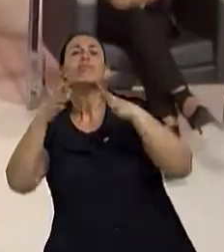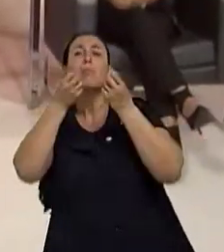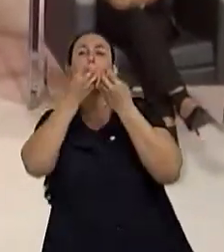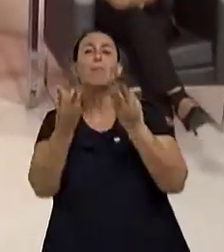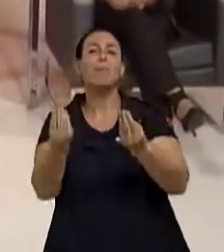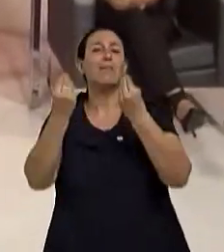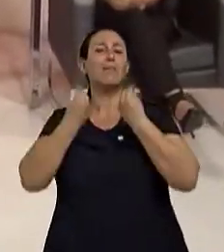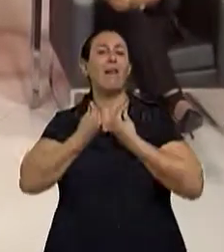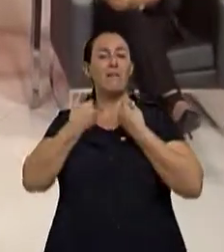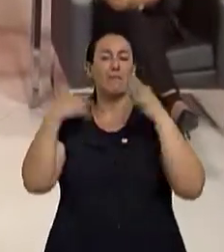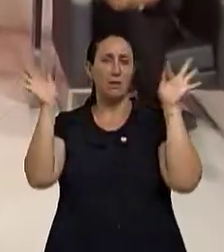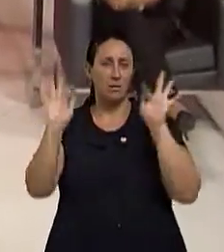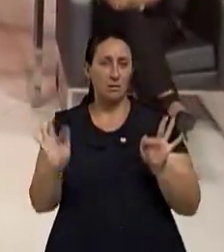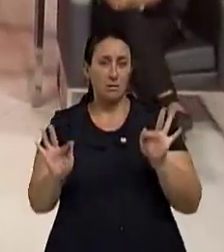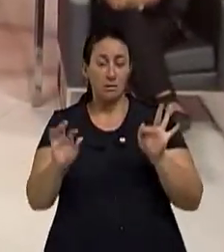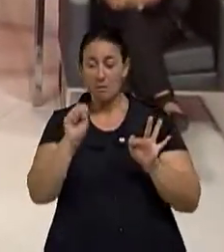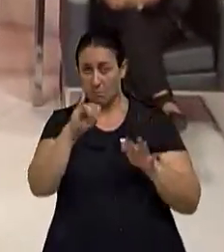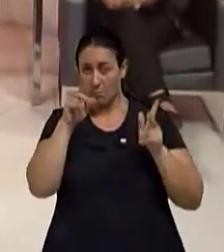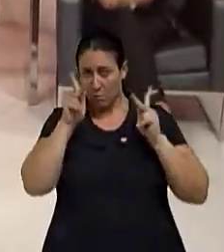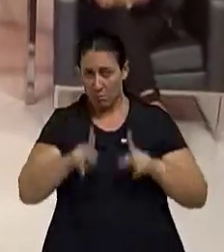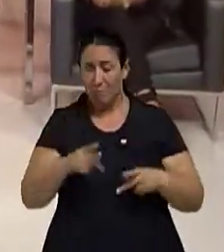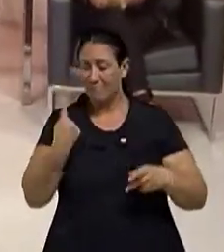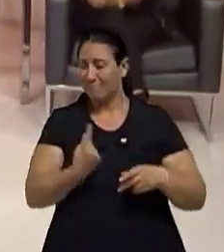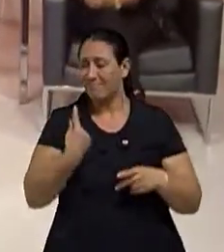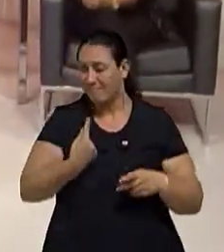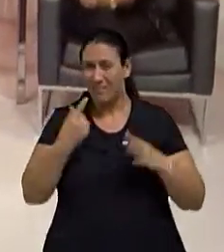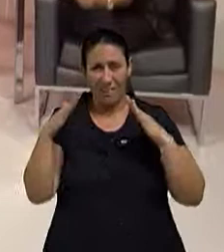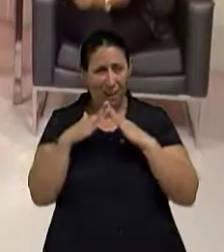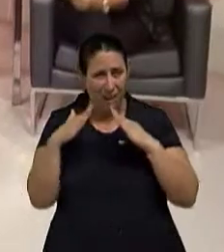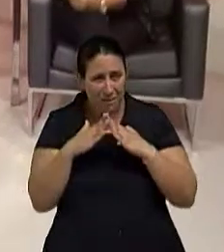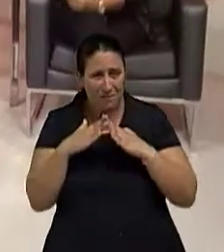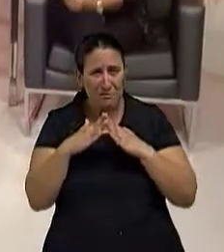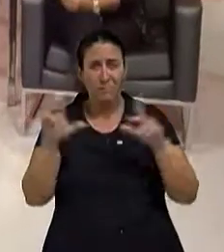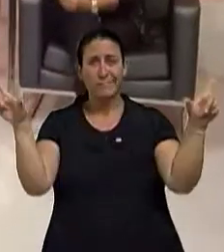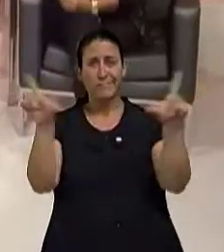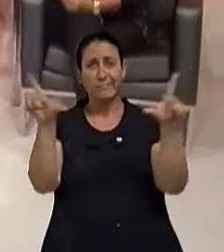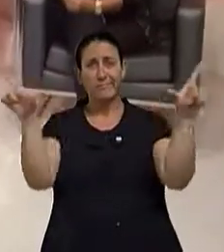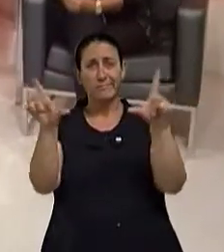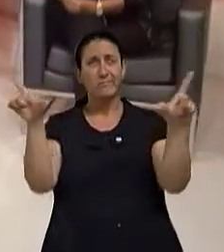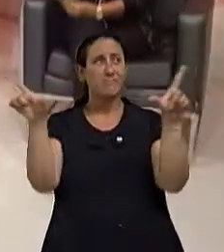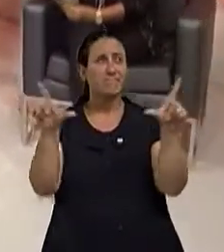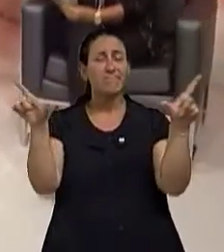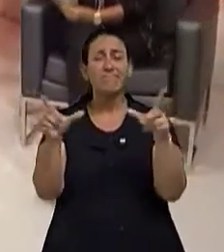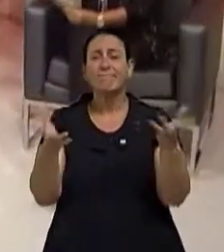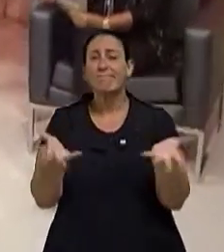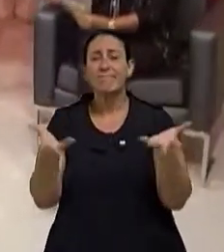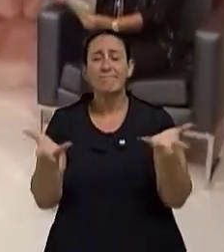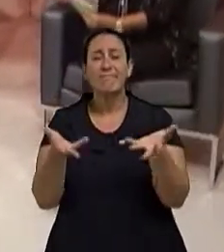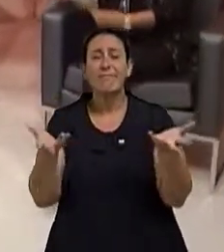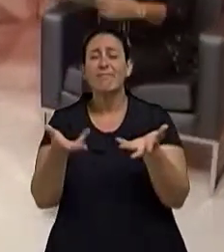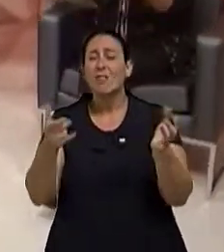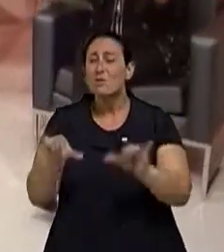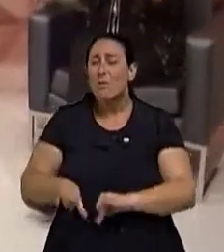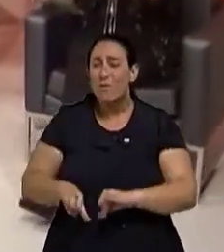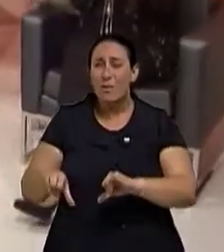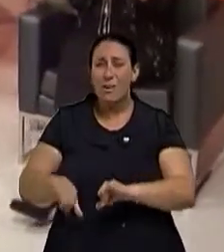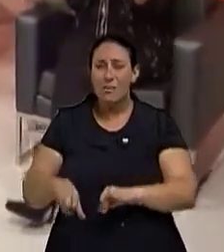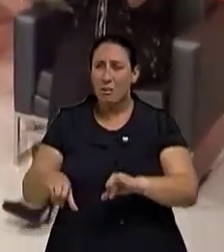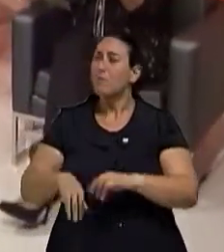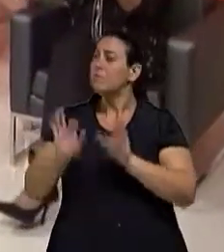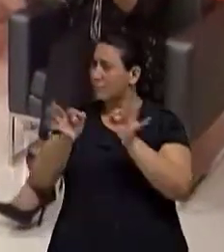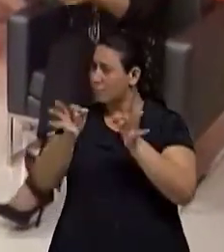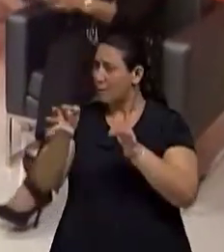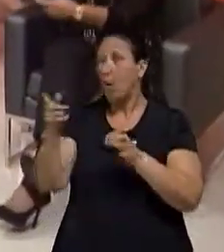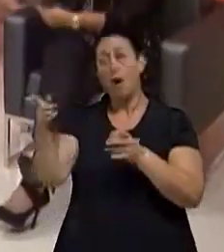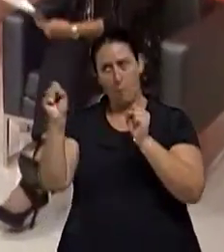universo. Ficar melancolicamente colocado em casa, né? Na frente de uma TV, na sempre. Na frente da TV. Eternamente. Sofrendo. Durante, né, o nosso programa,